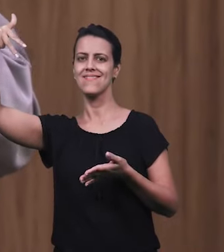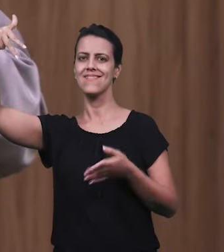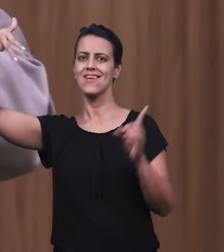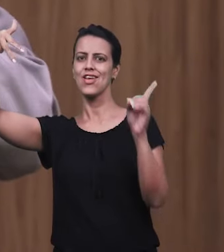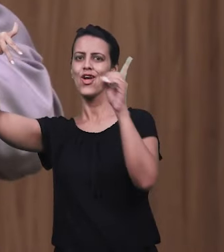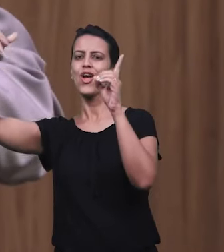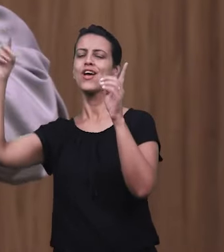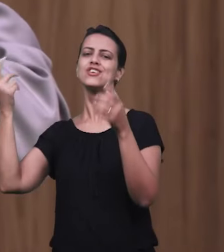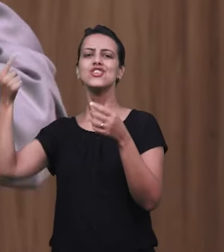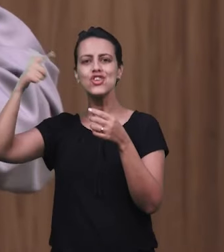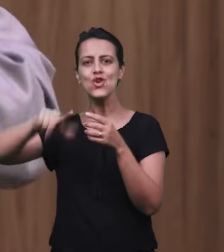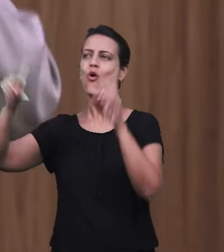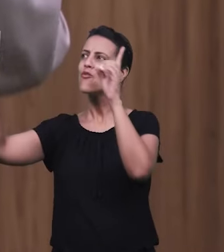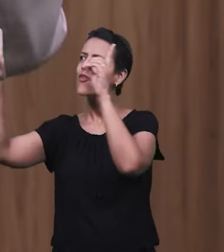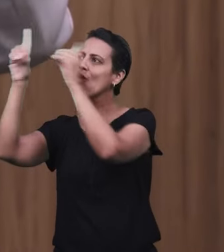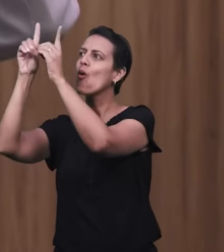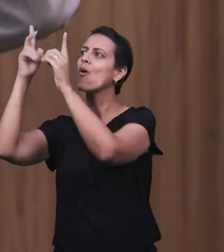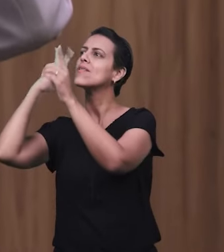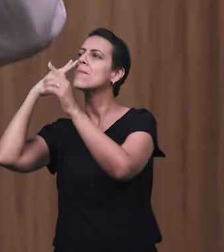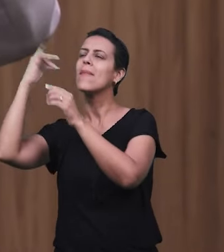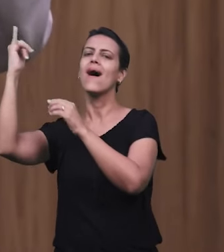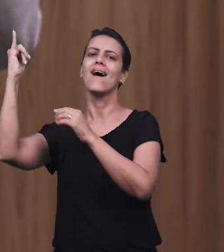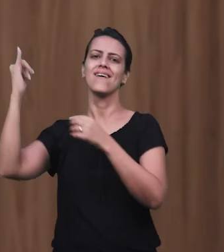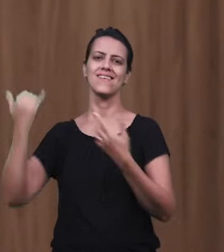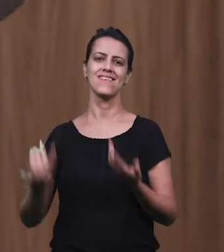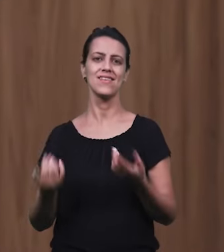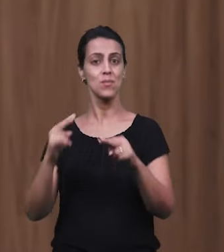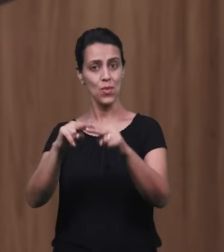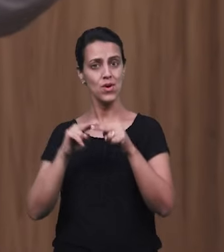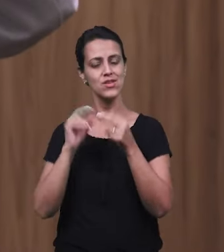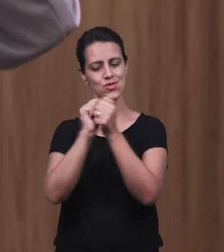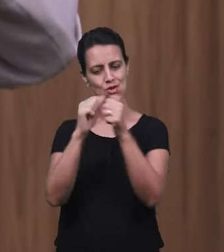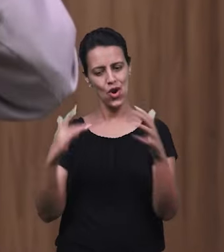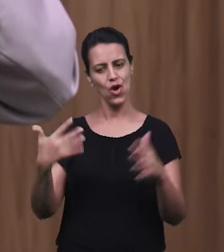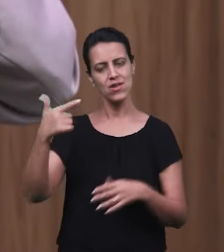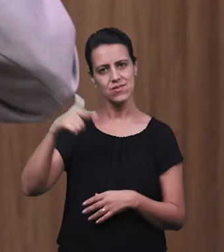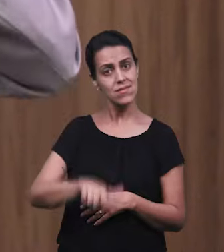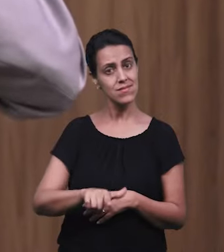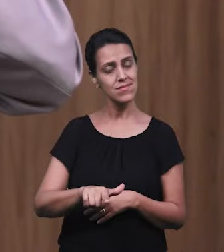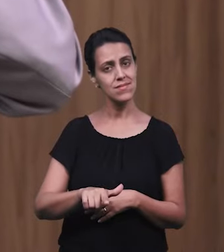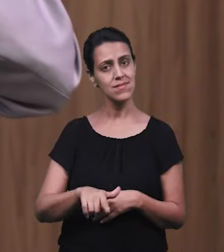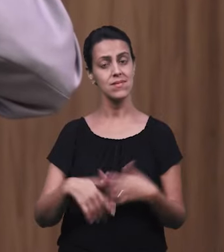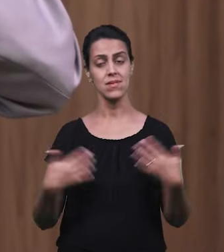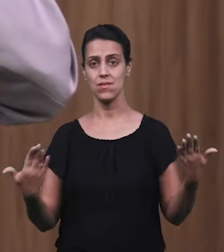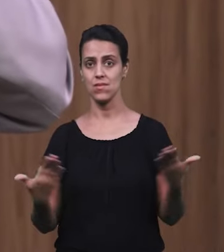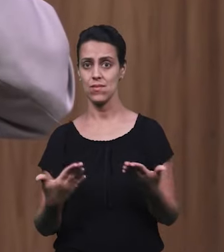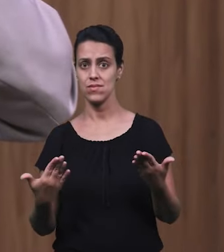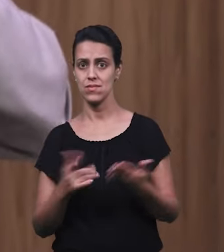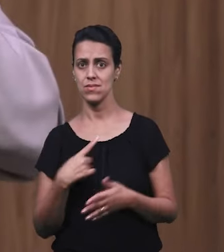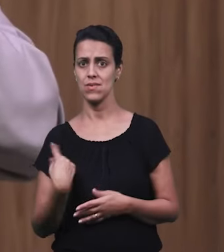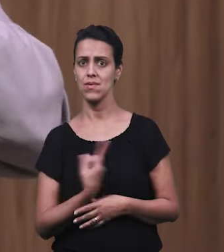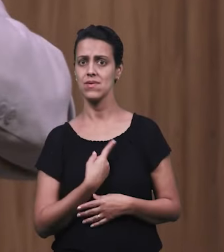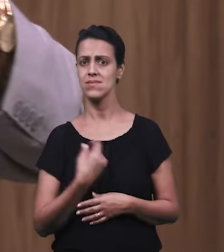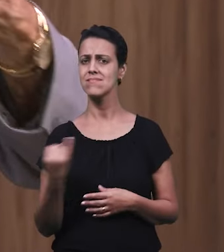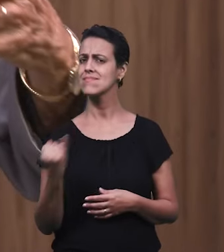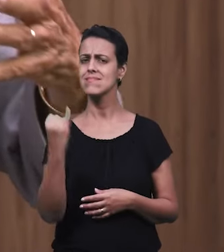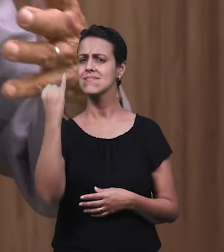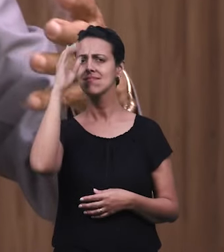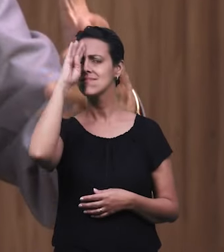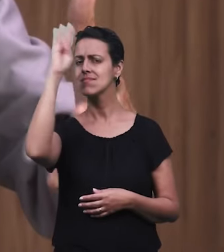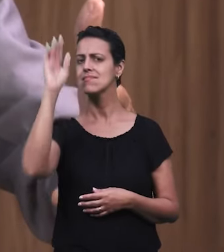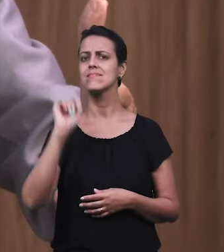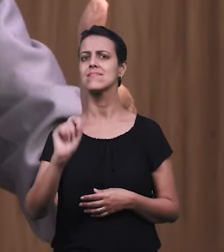dele para os seus discípulos, estou voltando, agora eu estou glorificado. Então, para nós, hoje, é fundamental conhecer